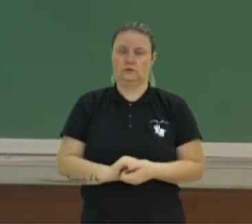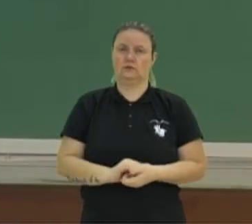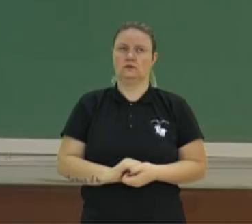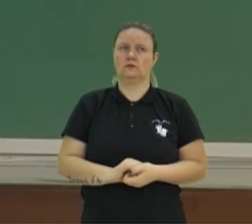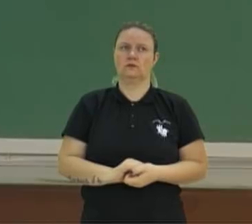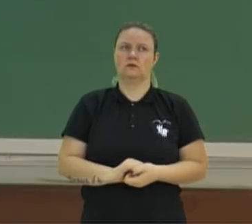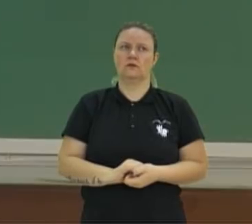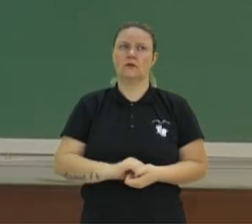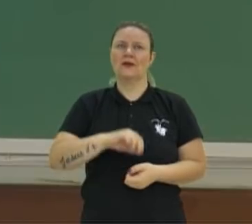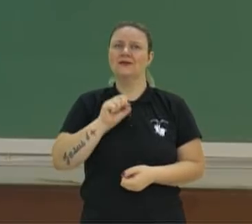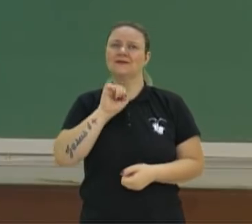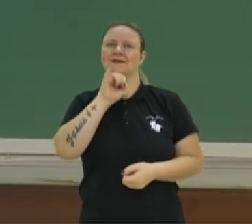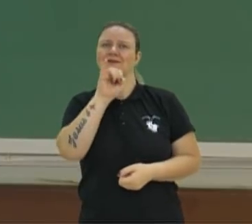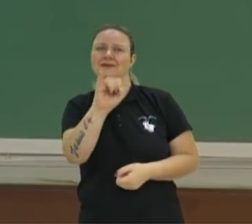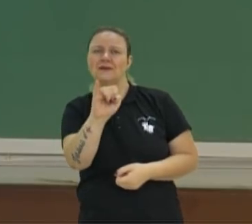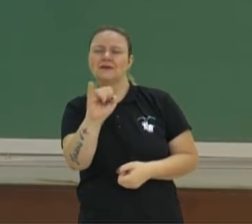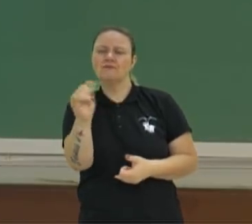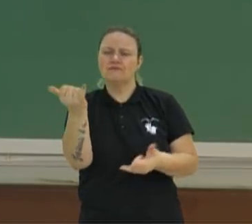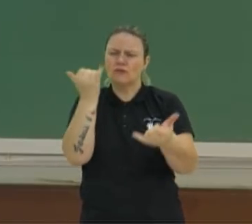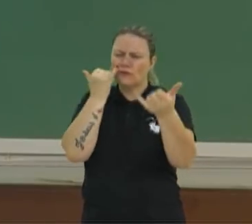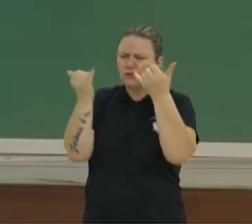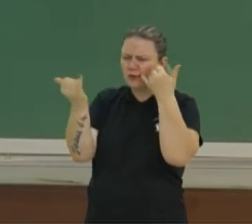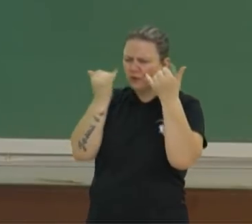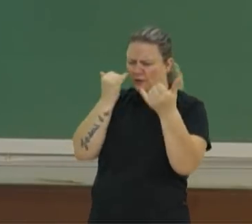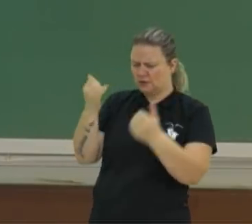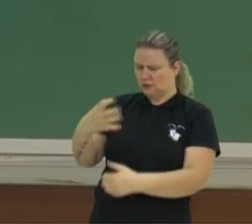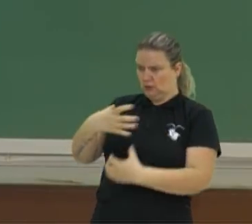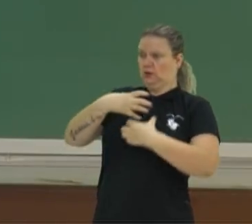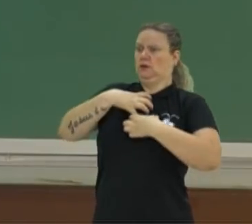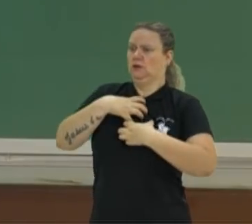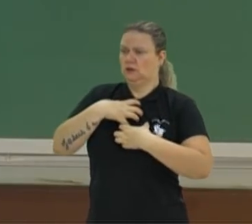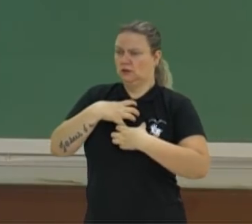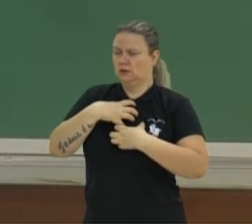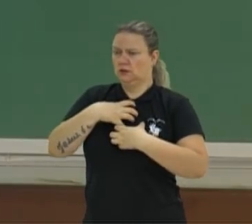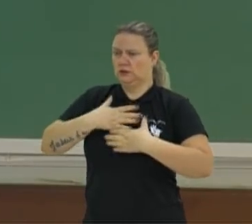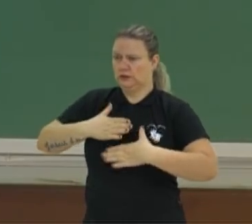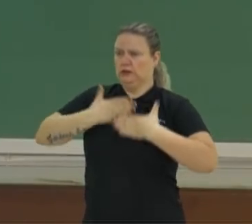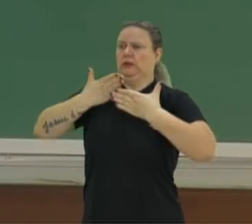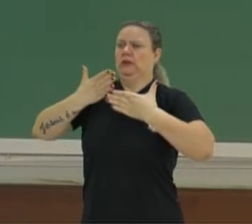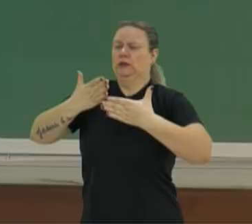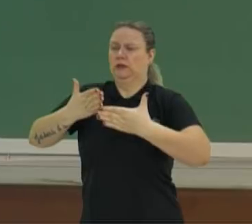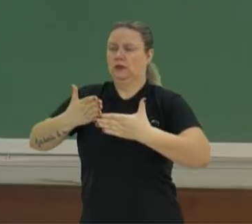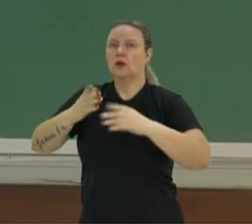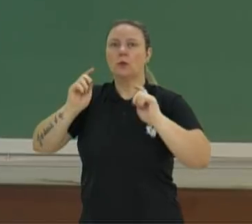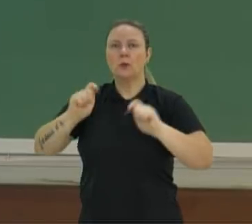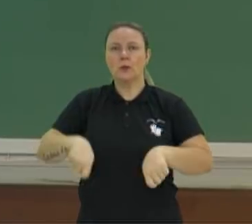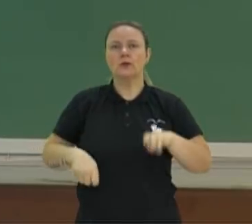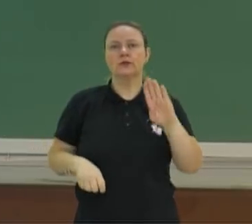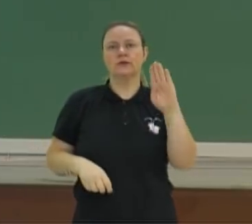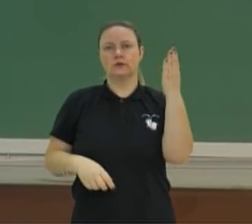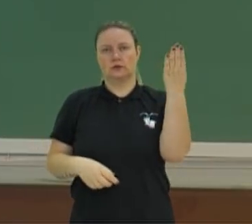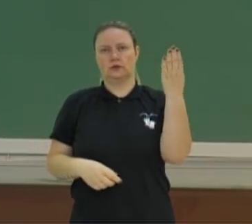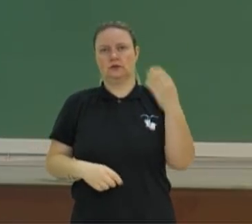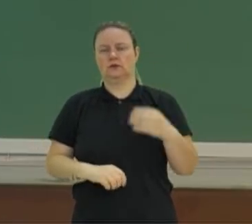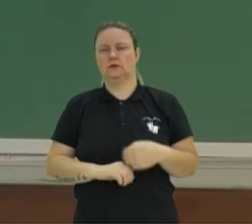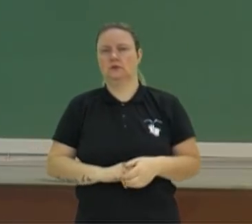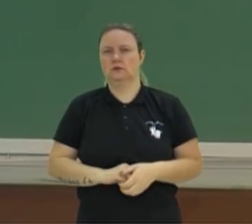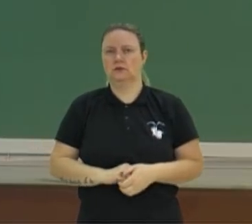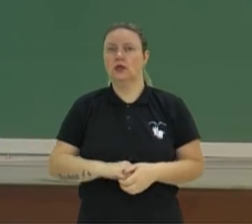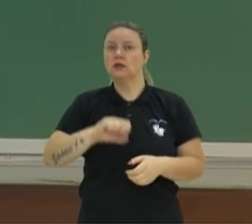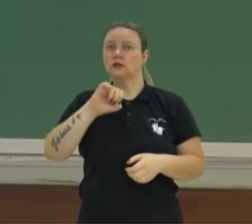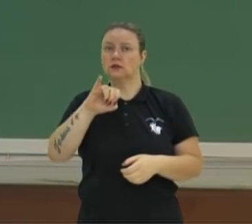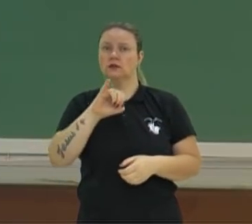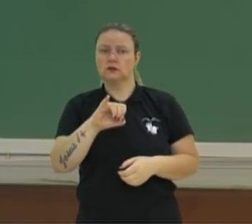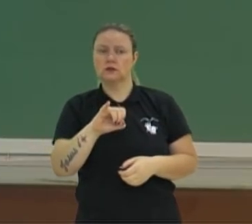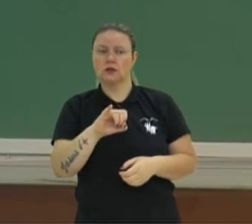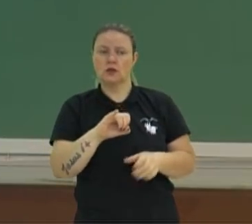complementação é, se a notícia te causou alguma reação emocional, ela pode ser falsa, ainda mais se você recebeu ela